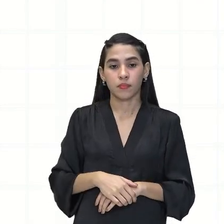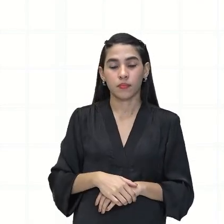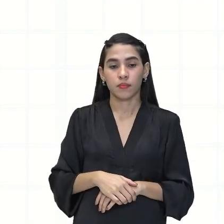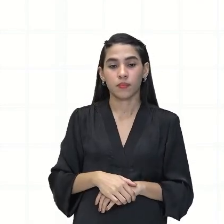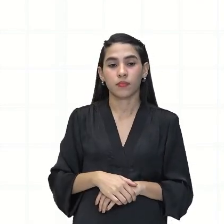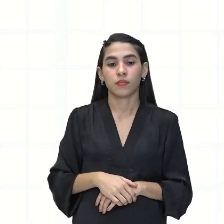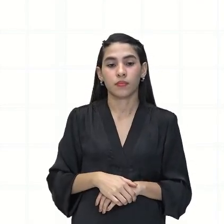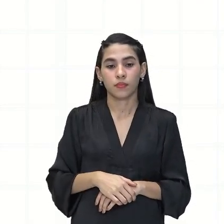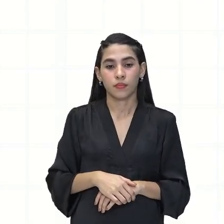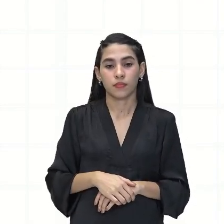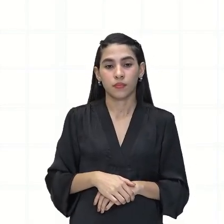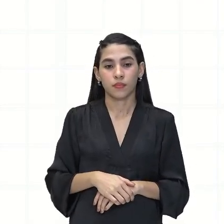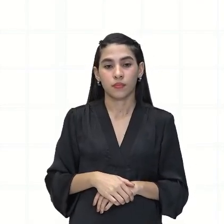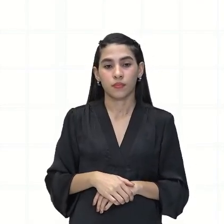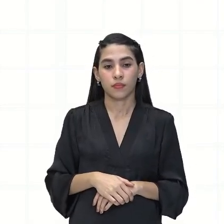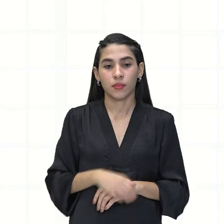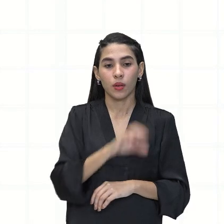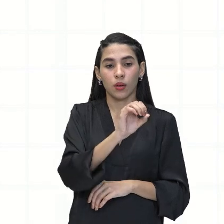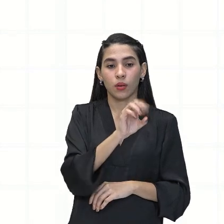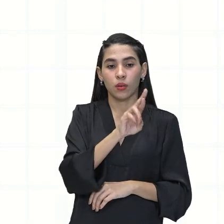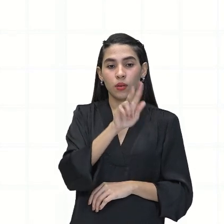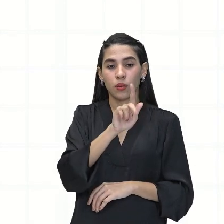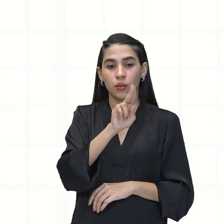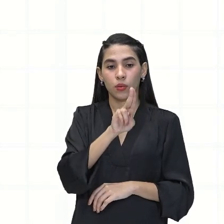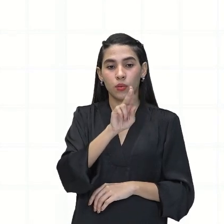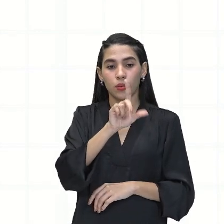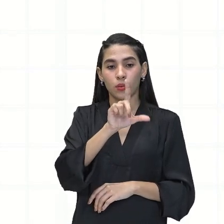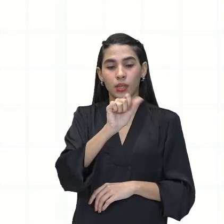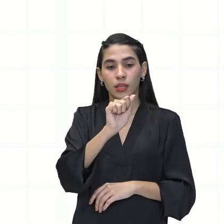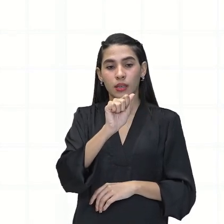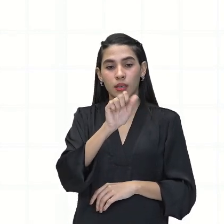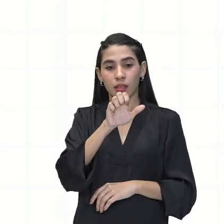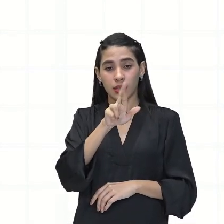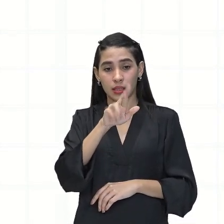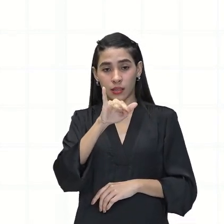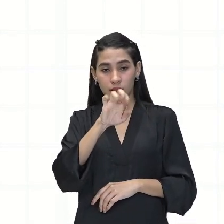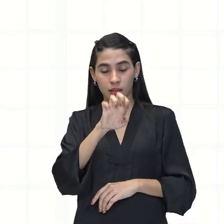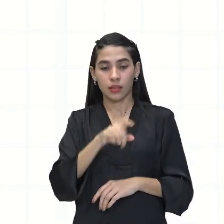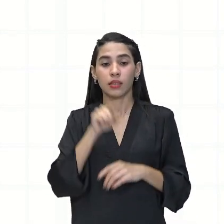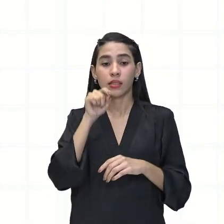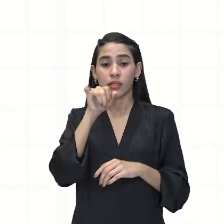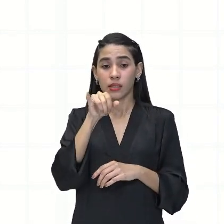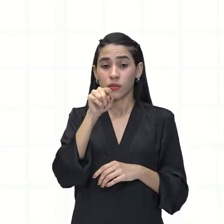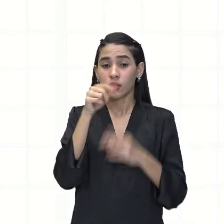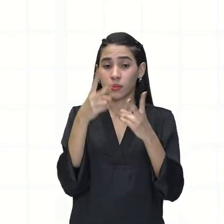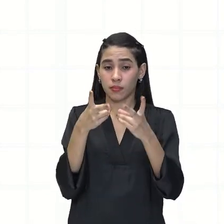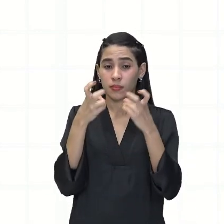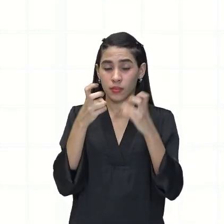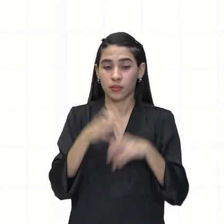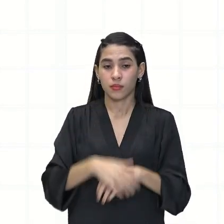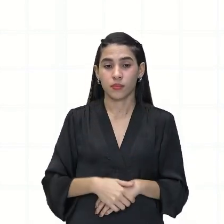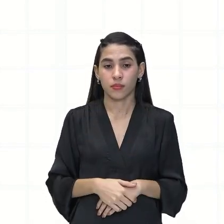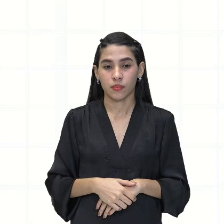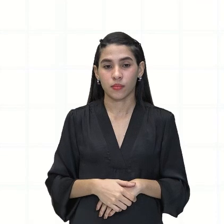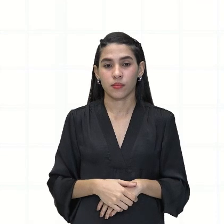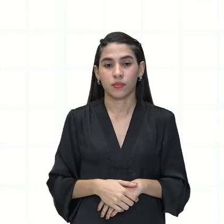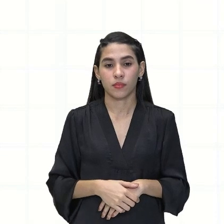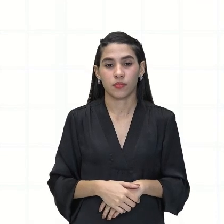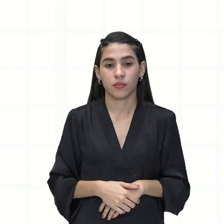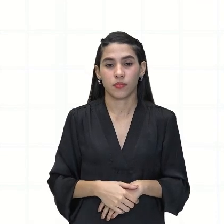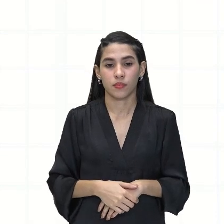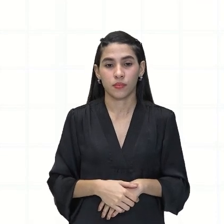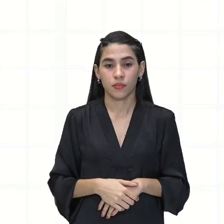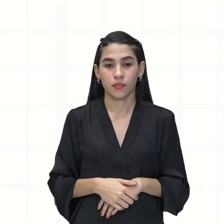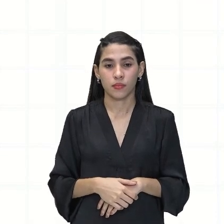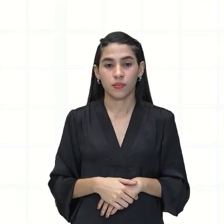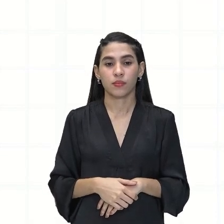Orgulharei, né? Não é isso? Orgulharei, se a gente fosse conjugar. Então, perceba o que ele faz. Ele deixa